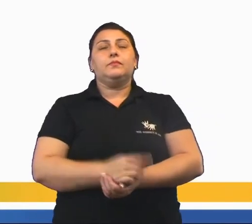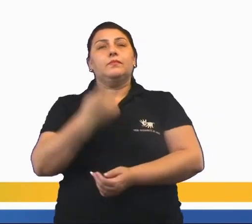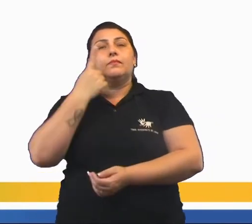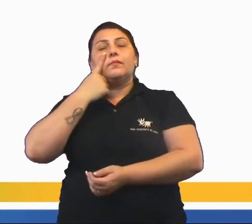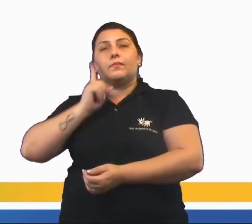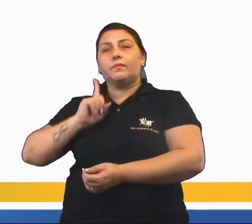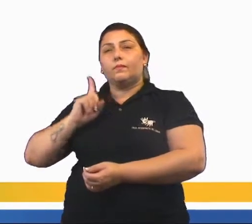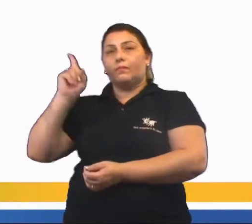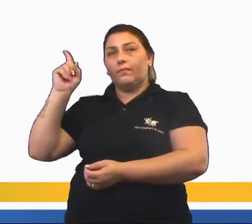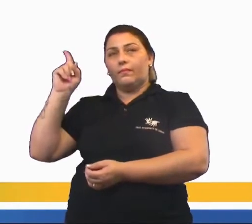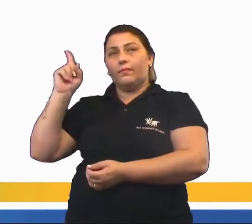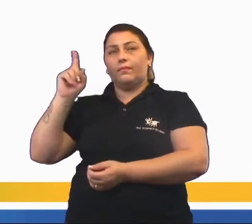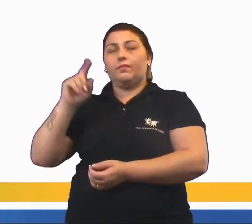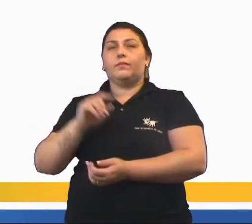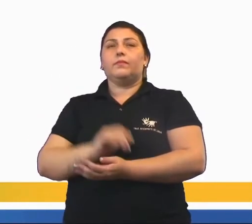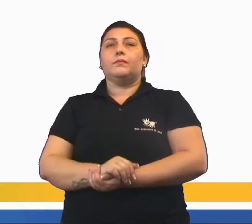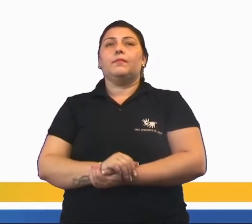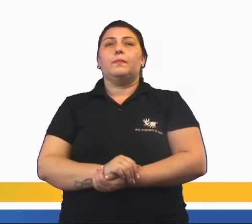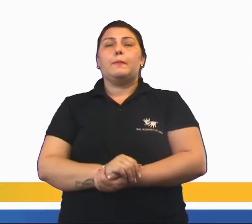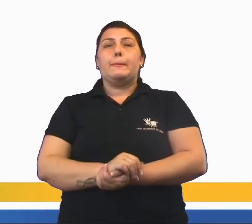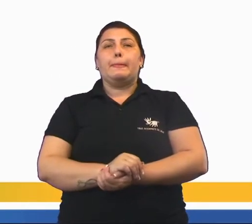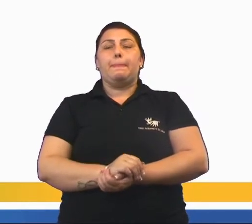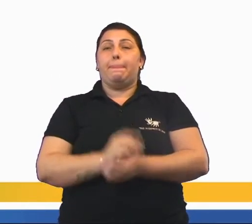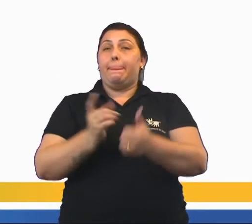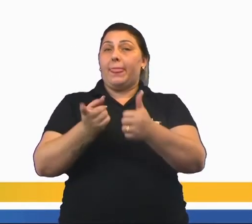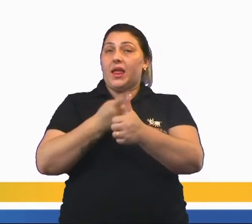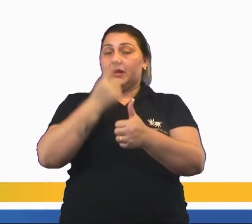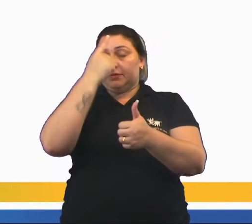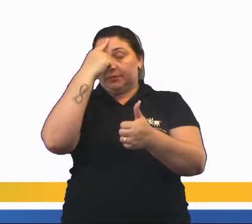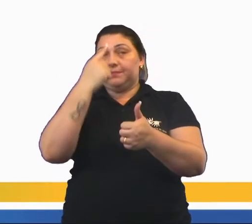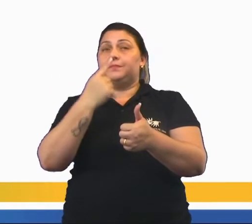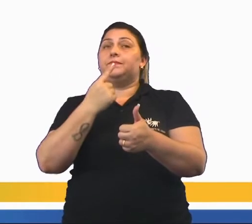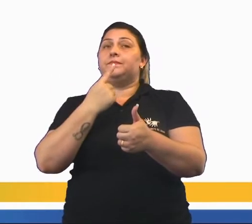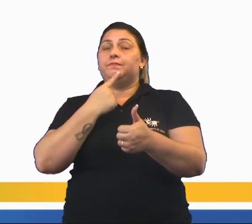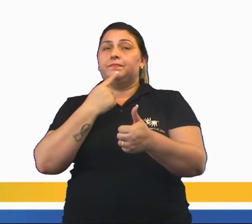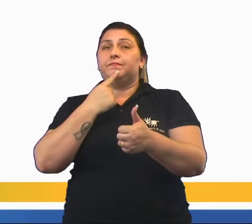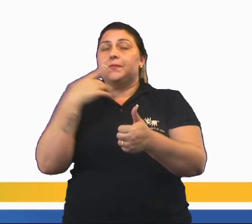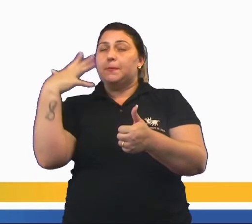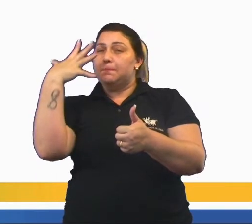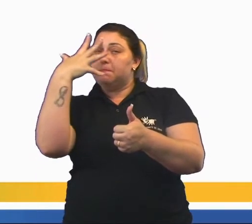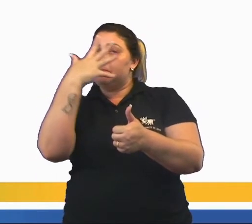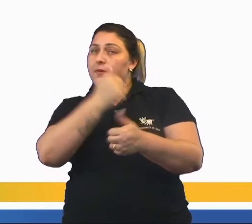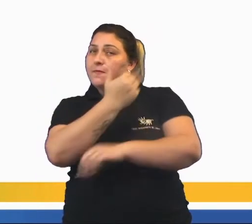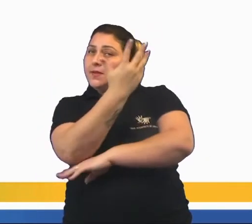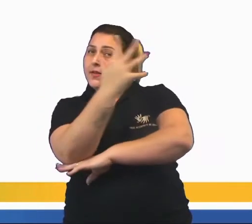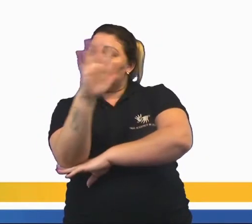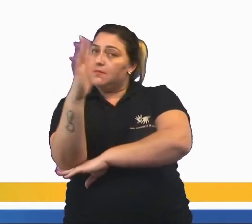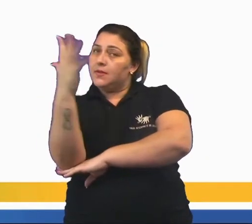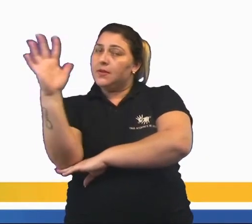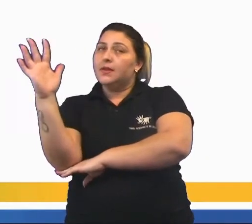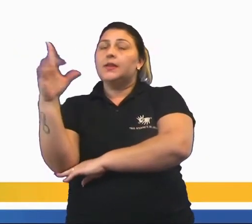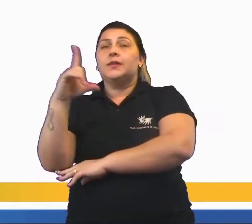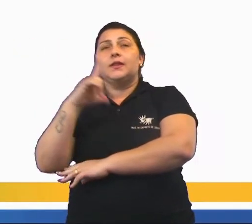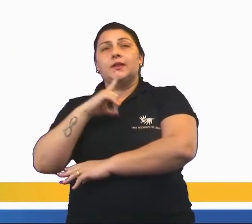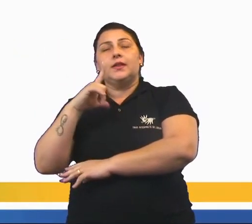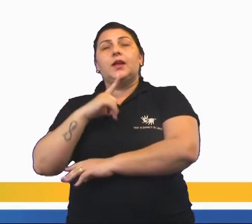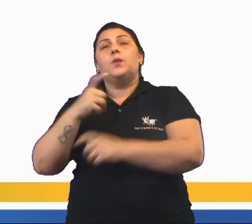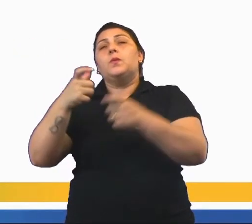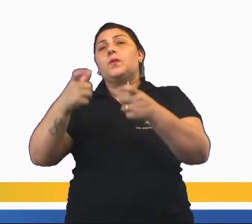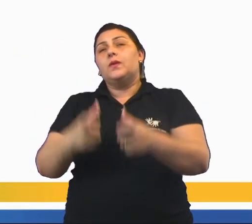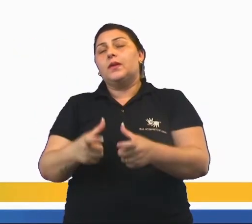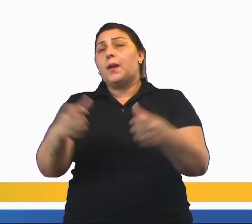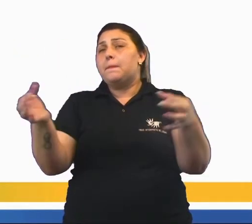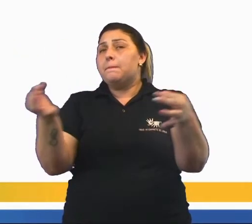Olha só as imagens. Temos aqui a primeira imagem, olha só como tá linda essa plantação, né? E temos ali uma área que